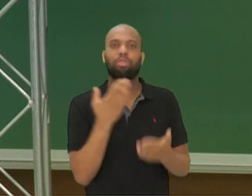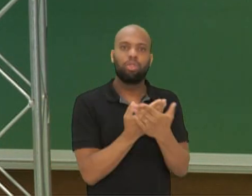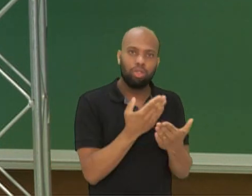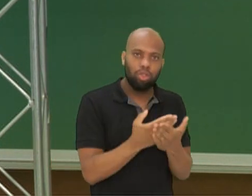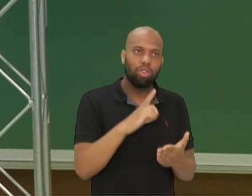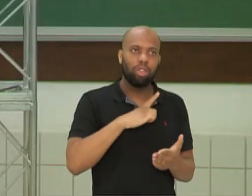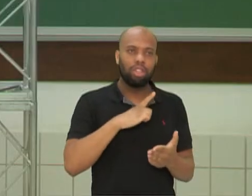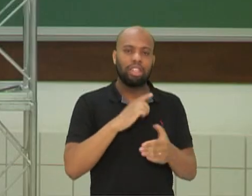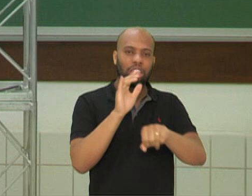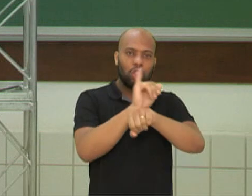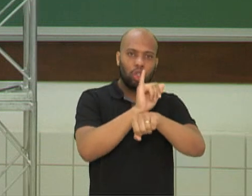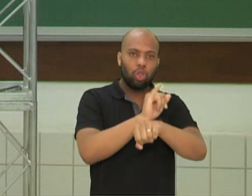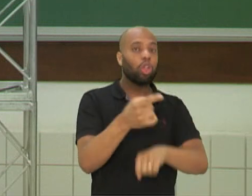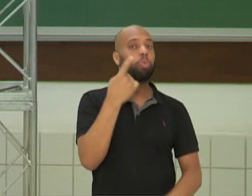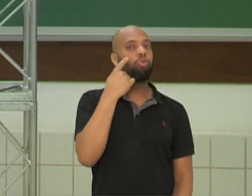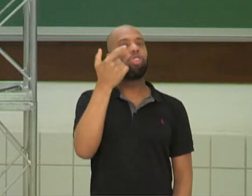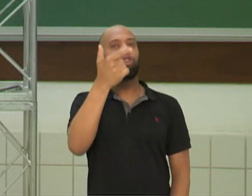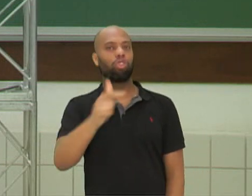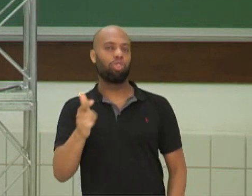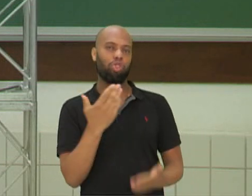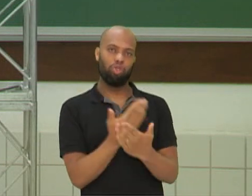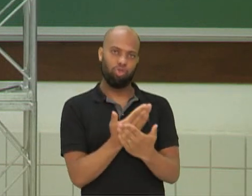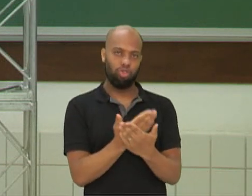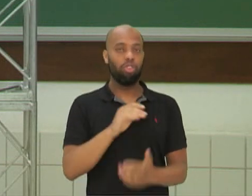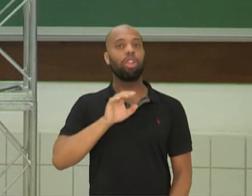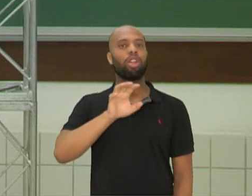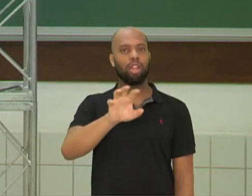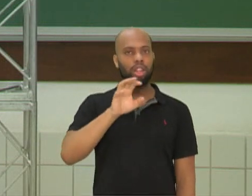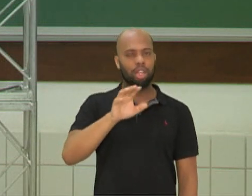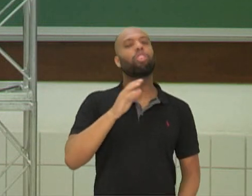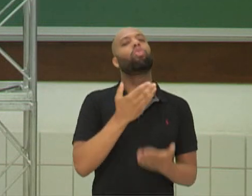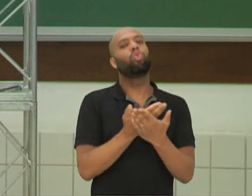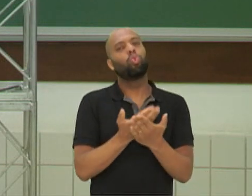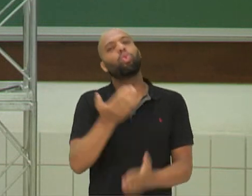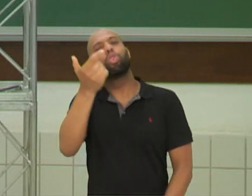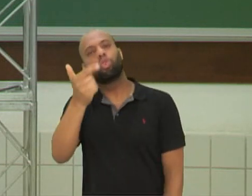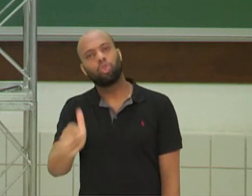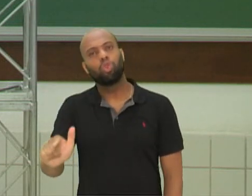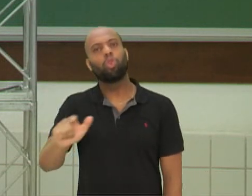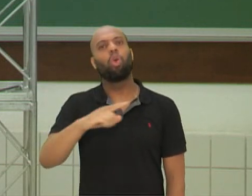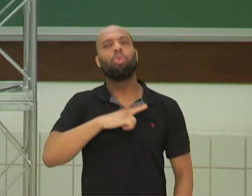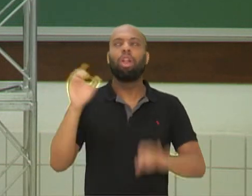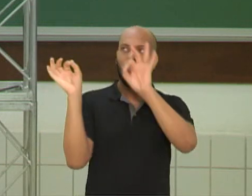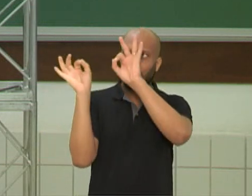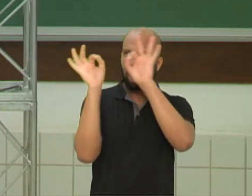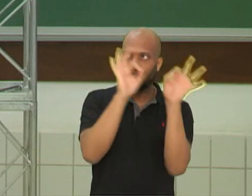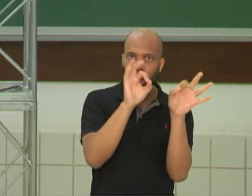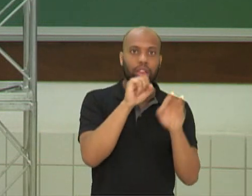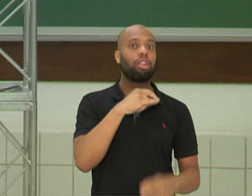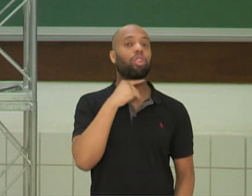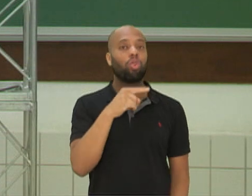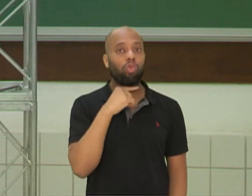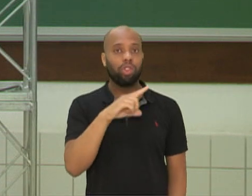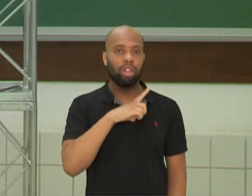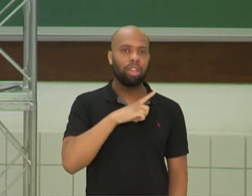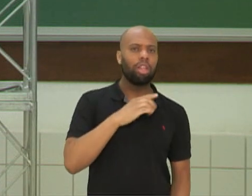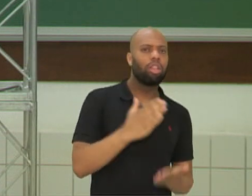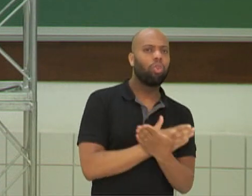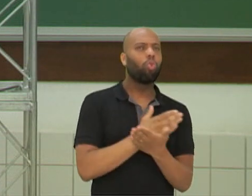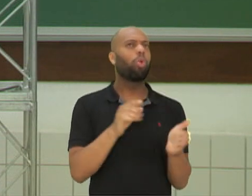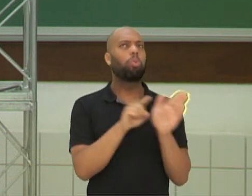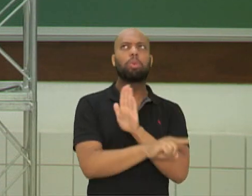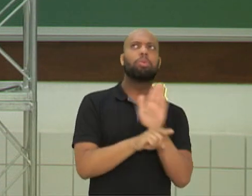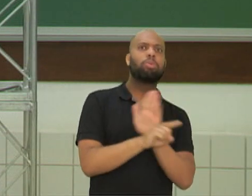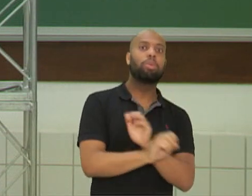lá no canal do YouTube e revisitar a aula. Olhar, né, inteira novamente, se ficou com a dúvida de alguma solução, parar